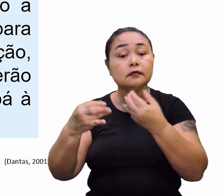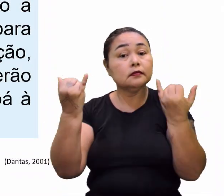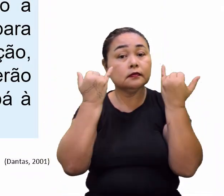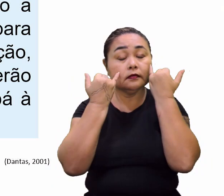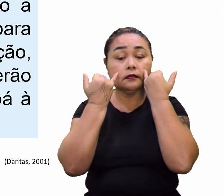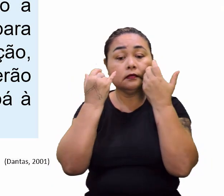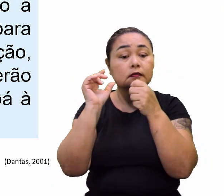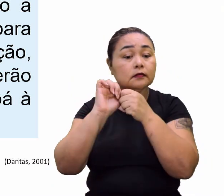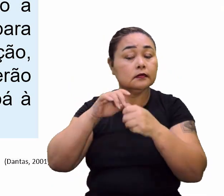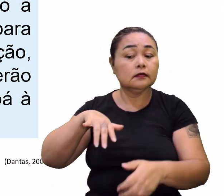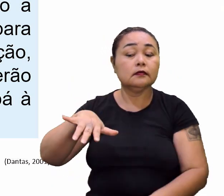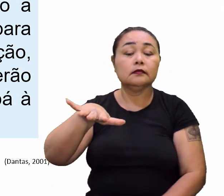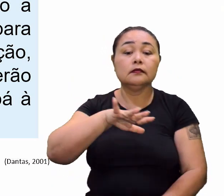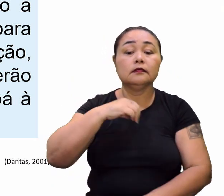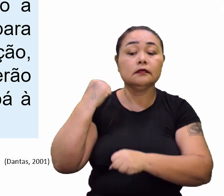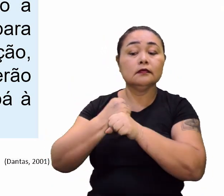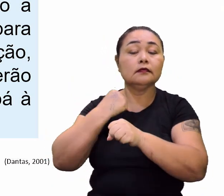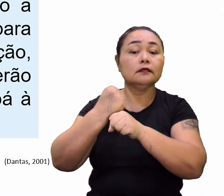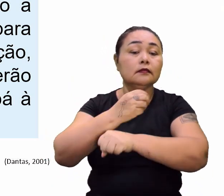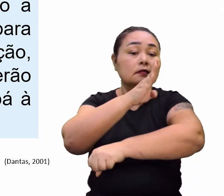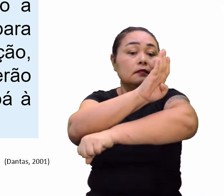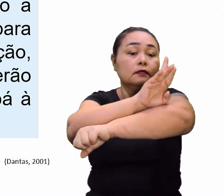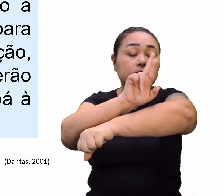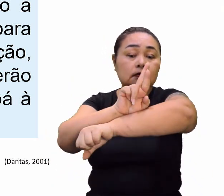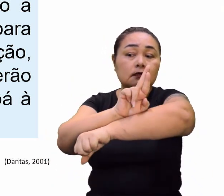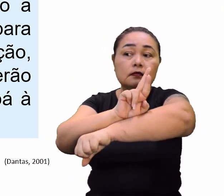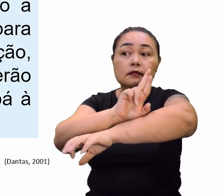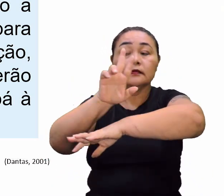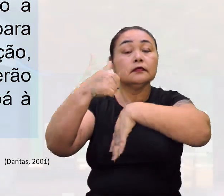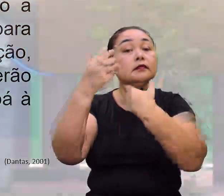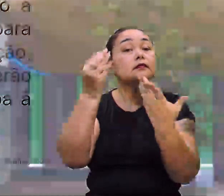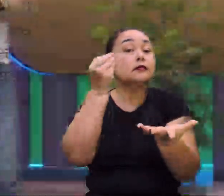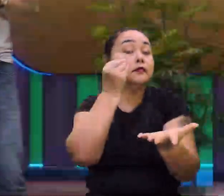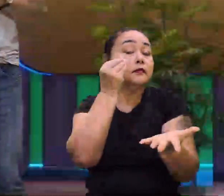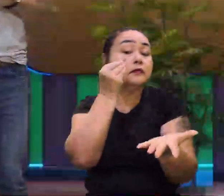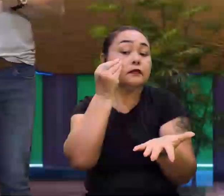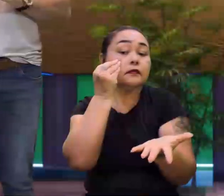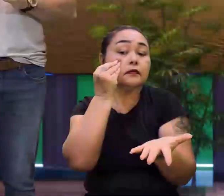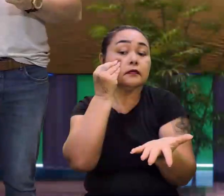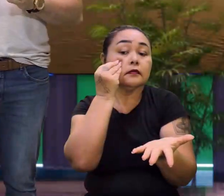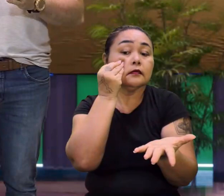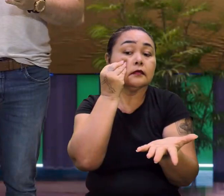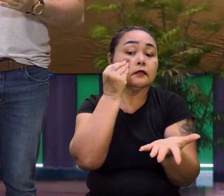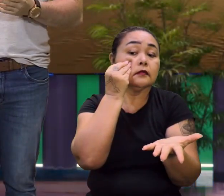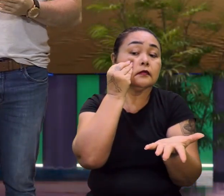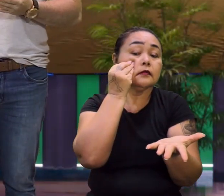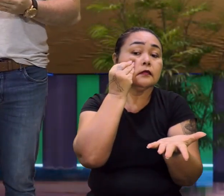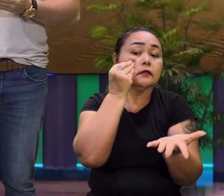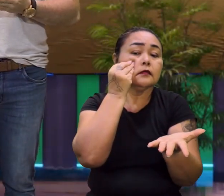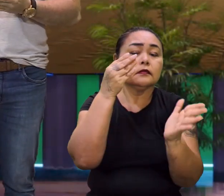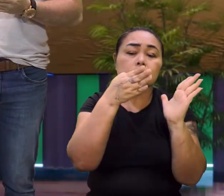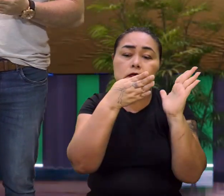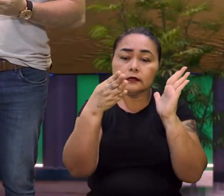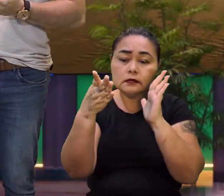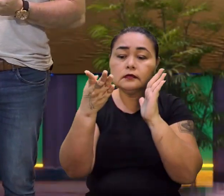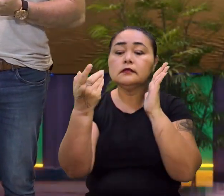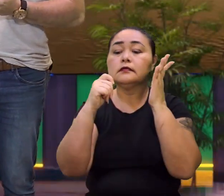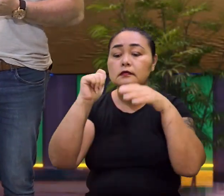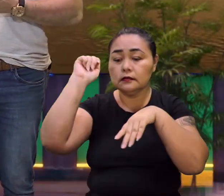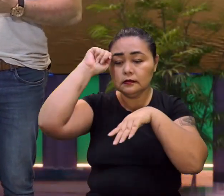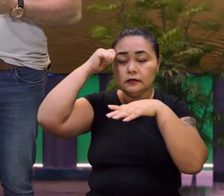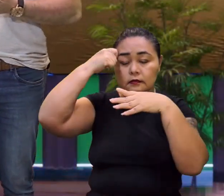em relação à construção da BR também. A gente verificou a questão do ciclo da